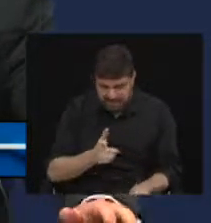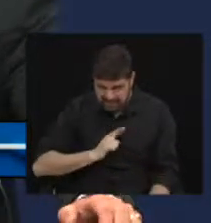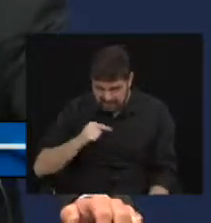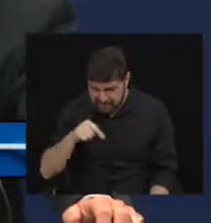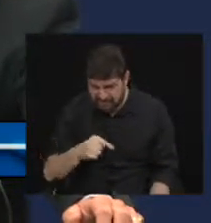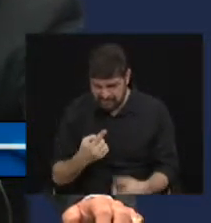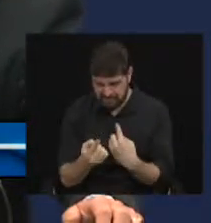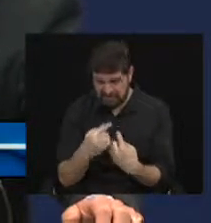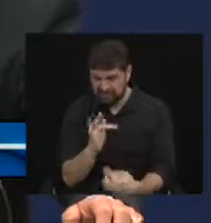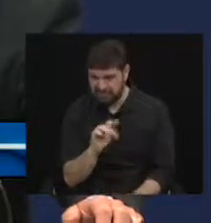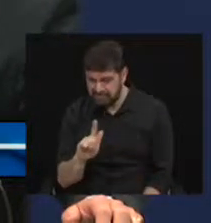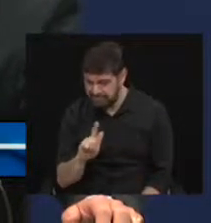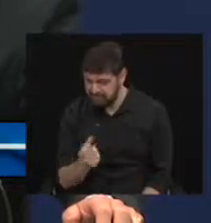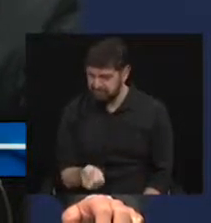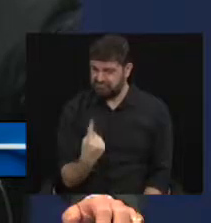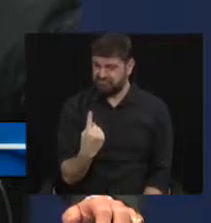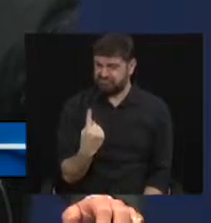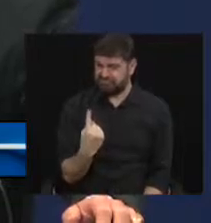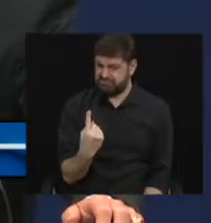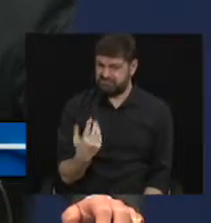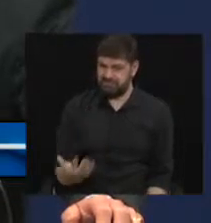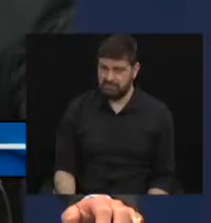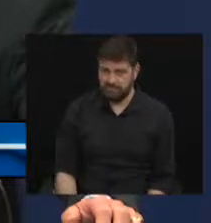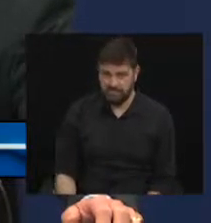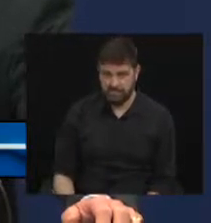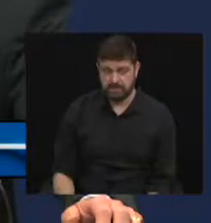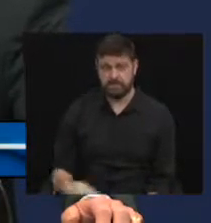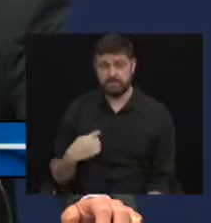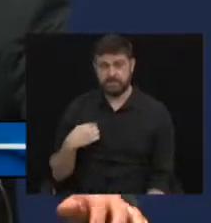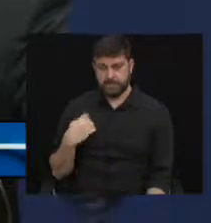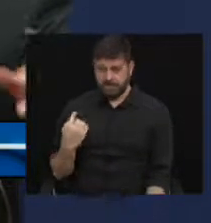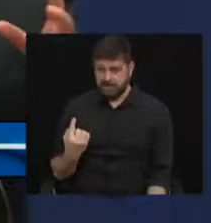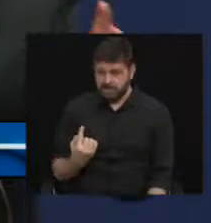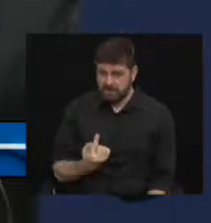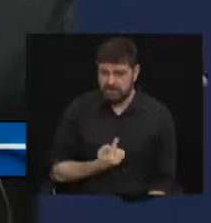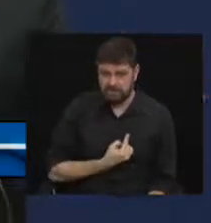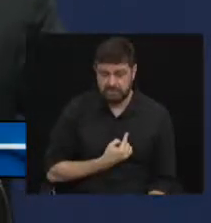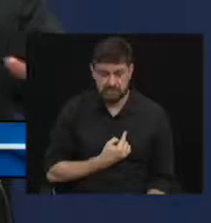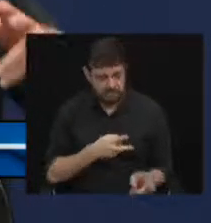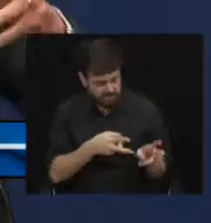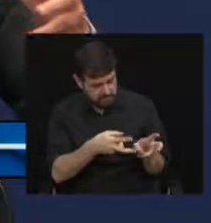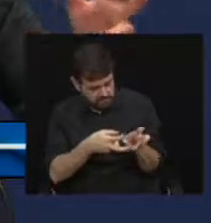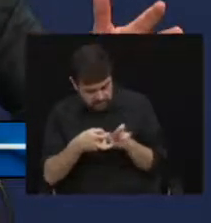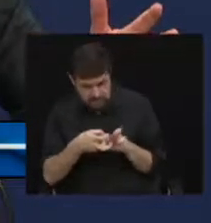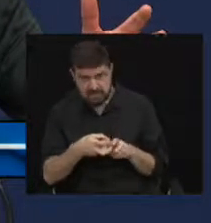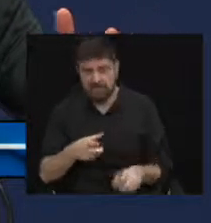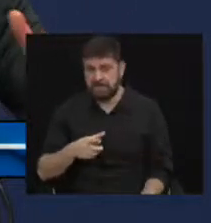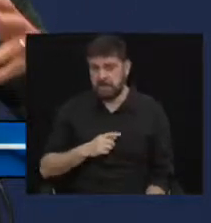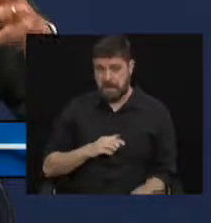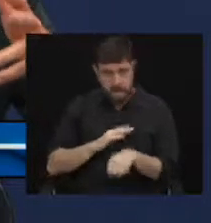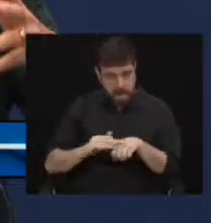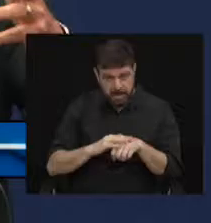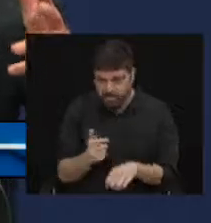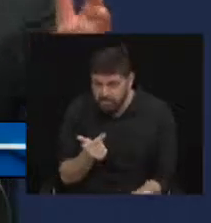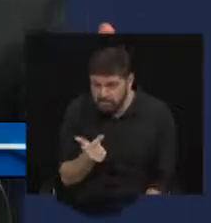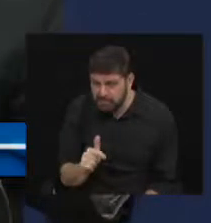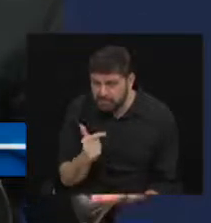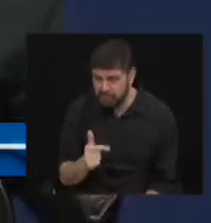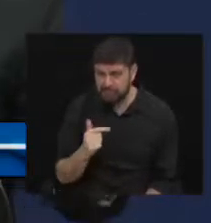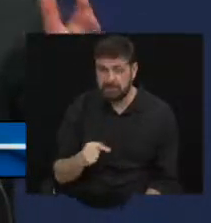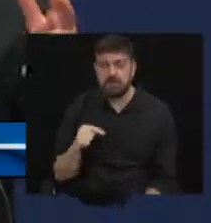embora venha aqui, cantem em prosa e verso a nova Glicério, pergunte